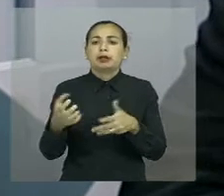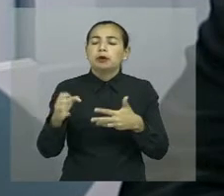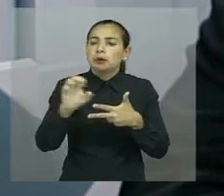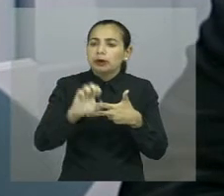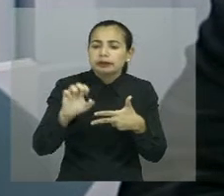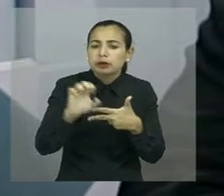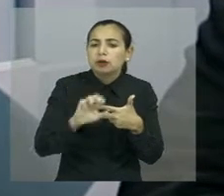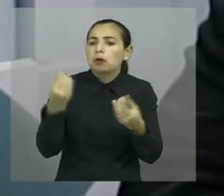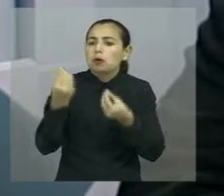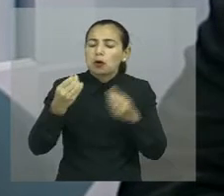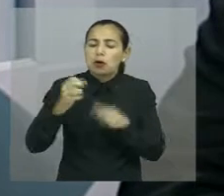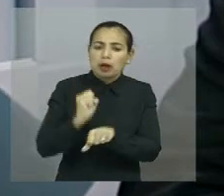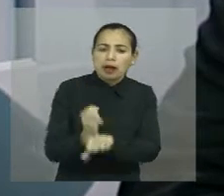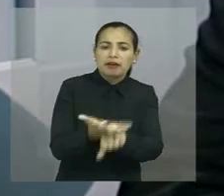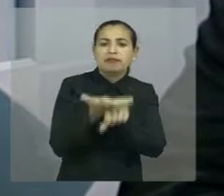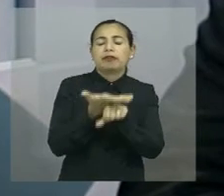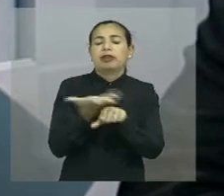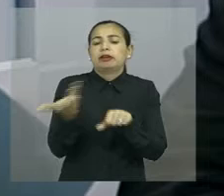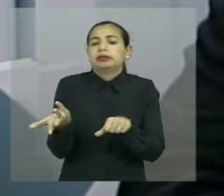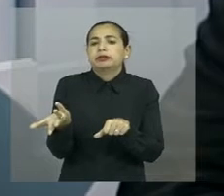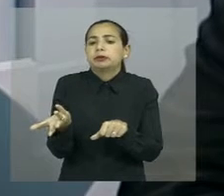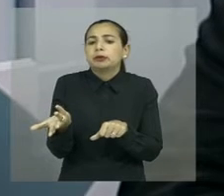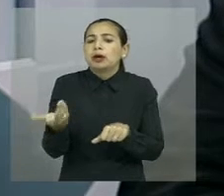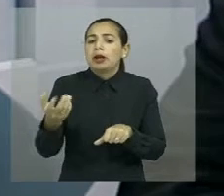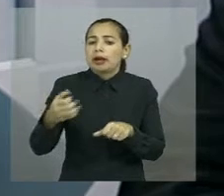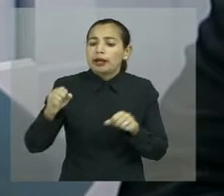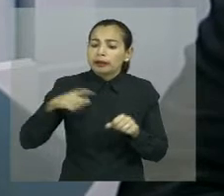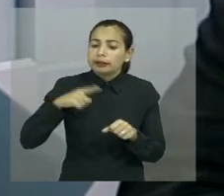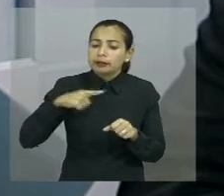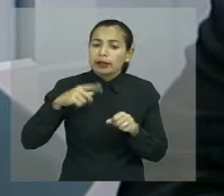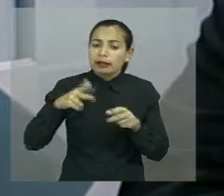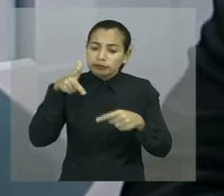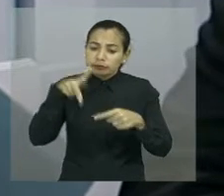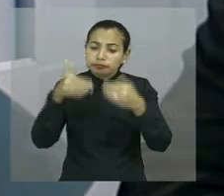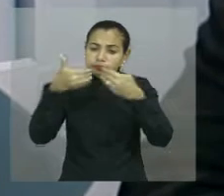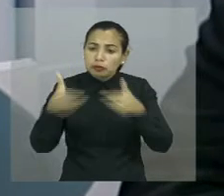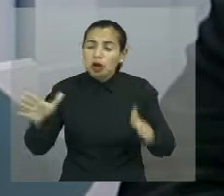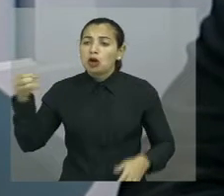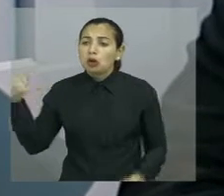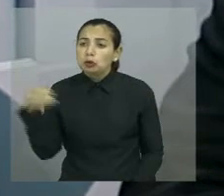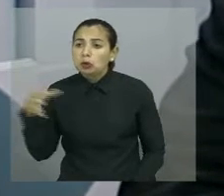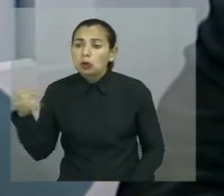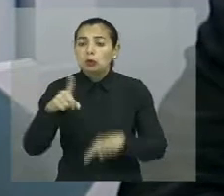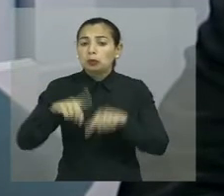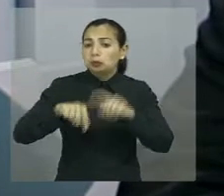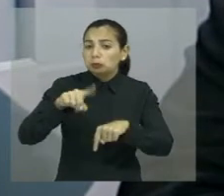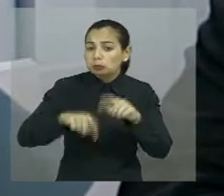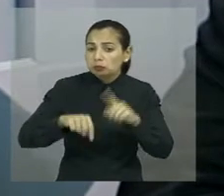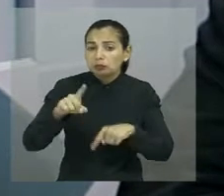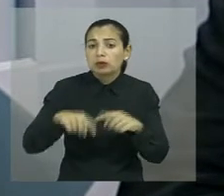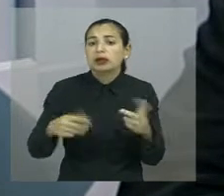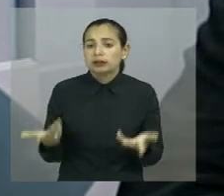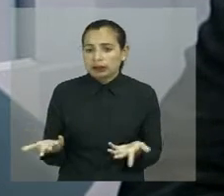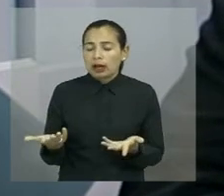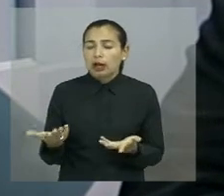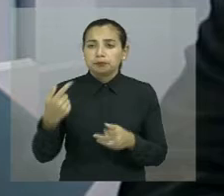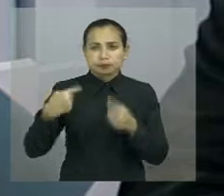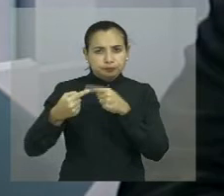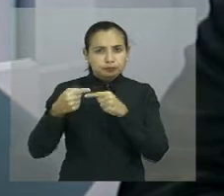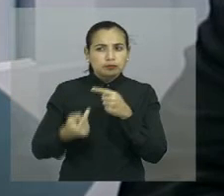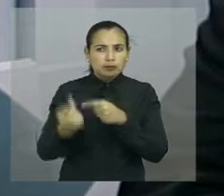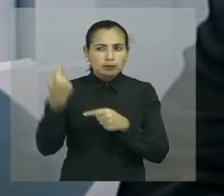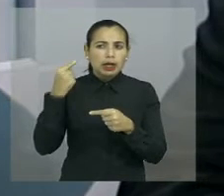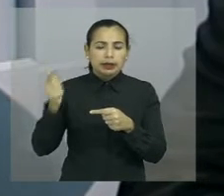né, relacionados à inauguração de novos equipamentos. Por exemplo, agora nessa semana nós tivemos na